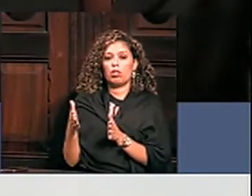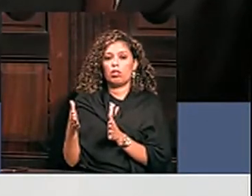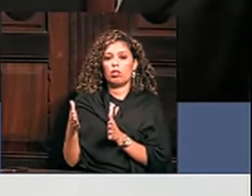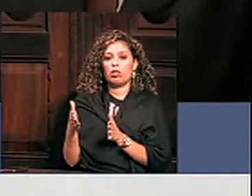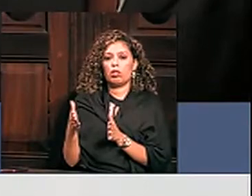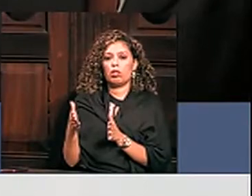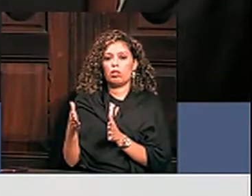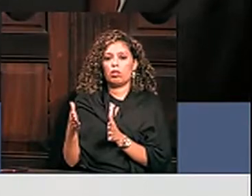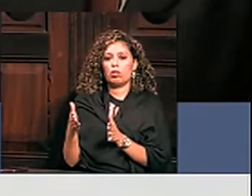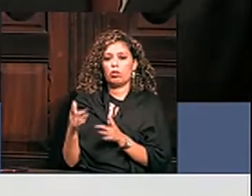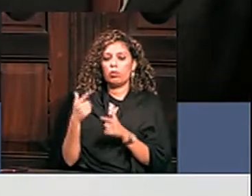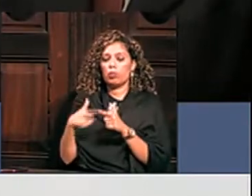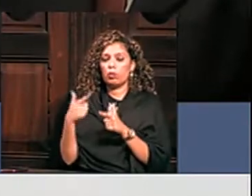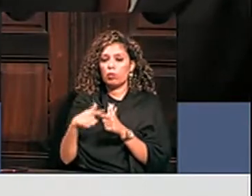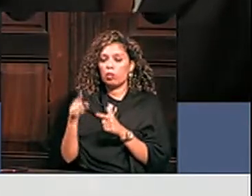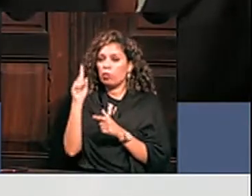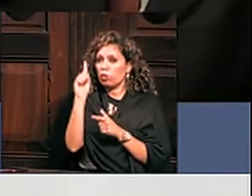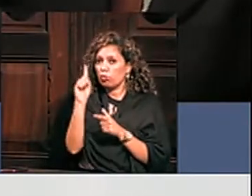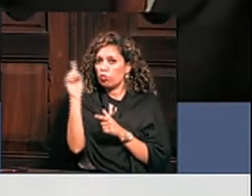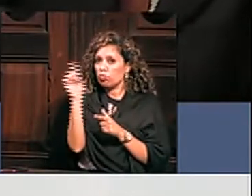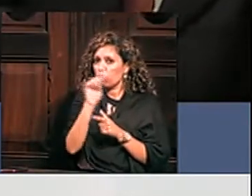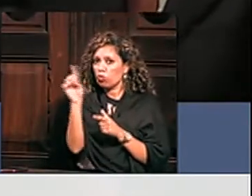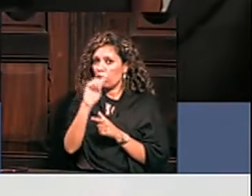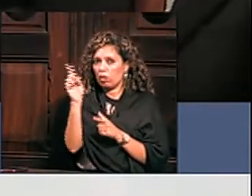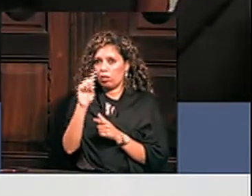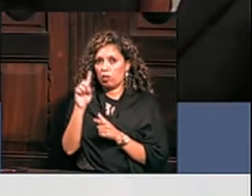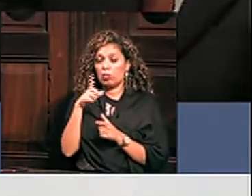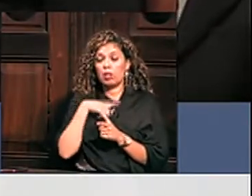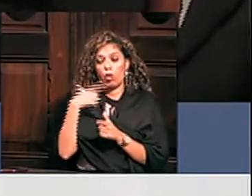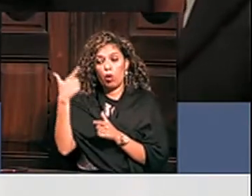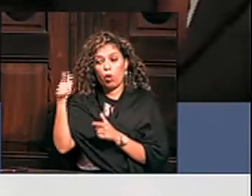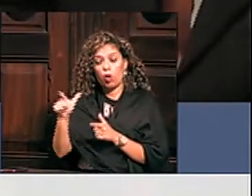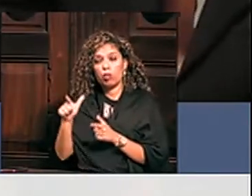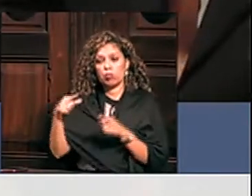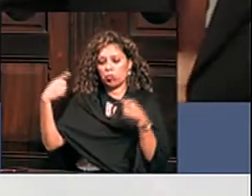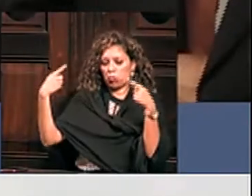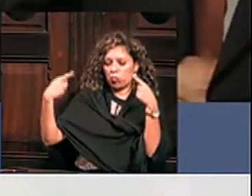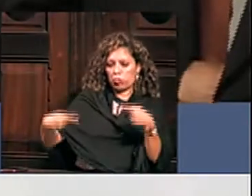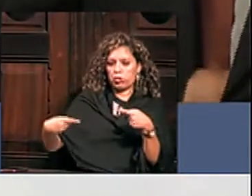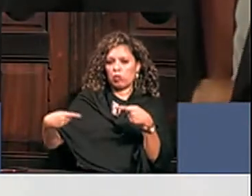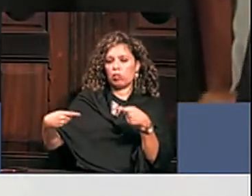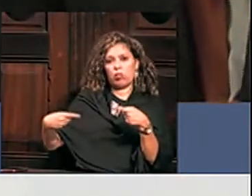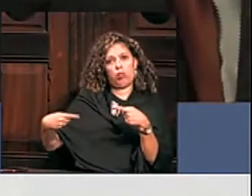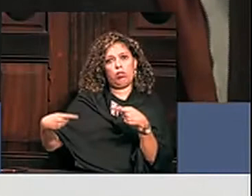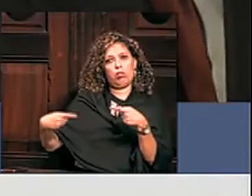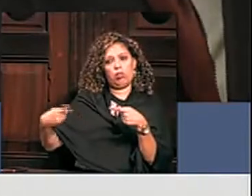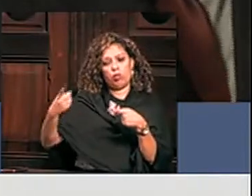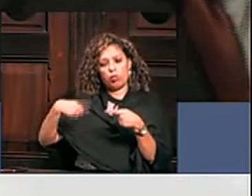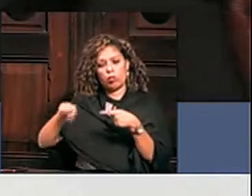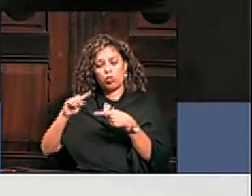caso único de enfrentamento com a Procuradoria-Geral do Estado, que